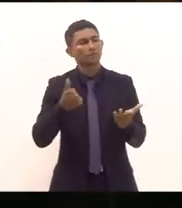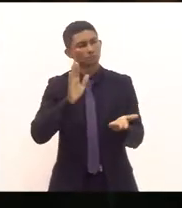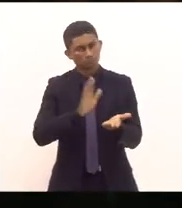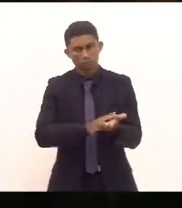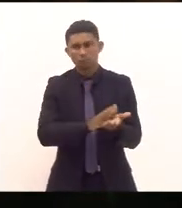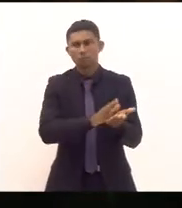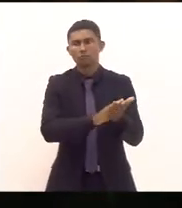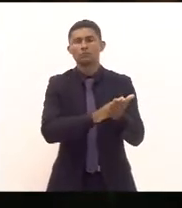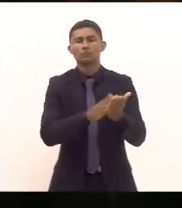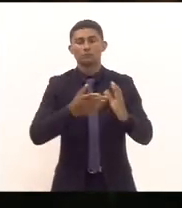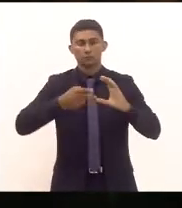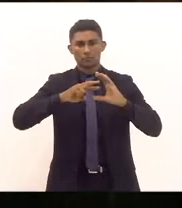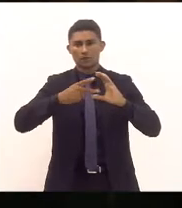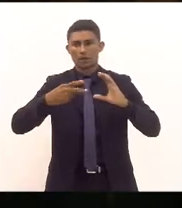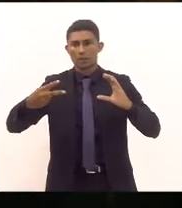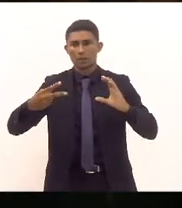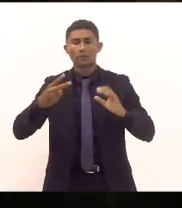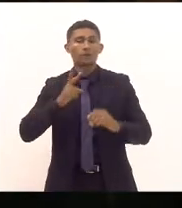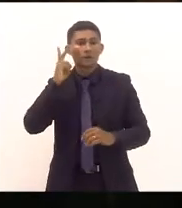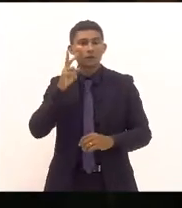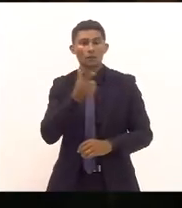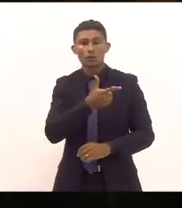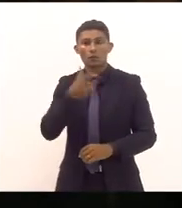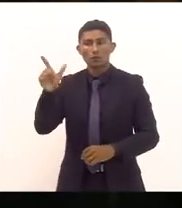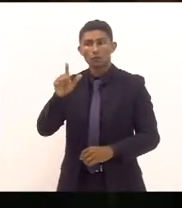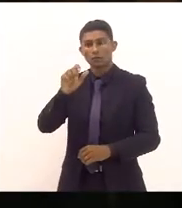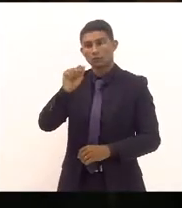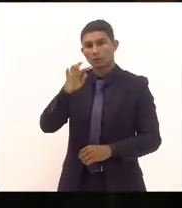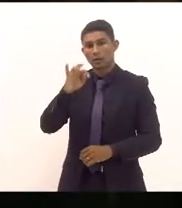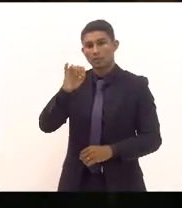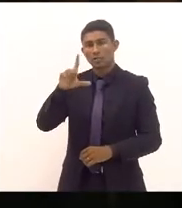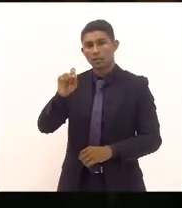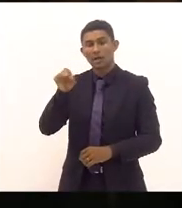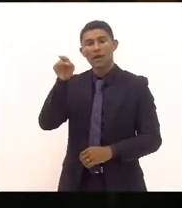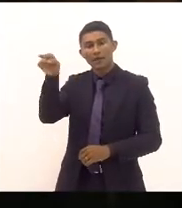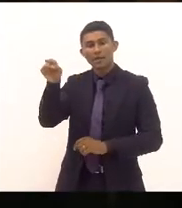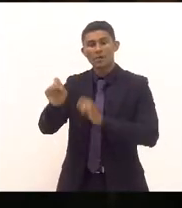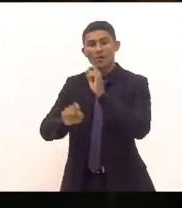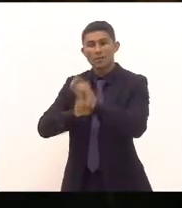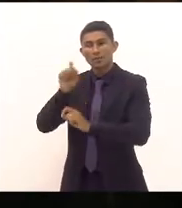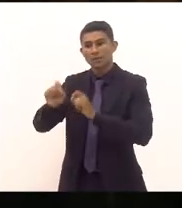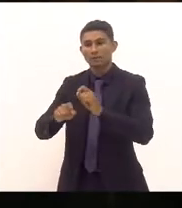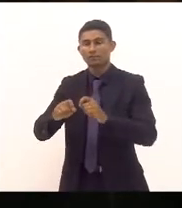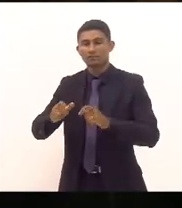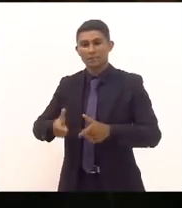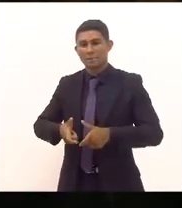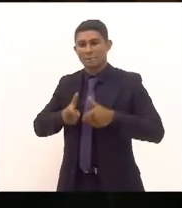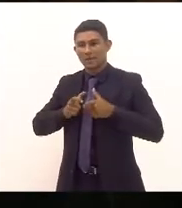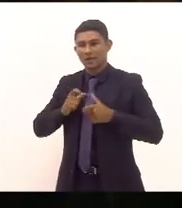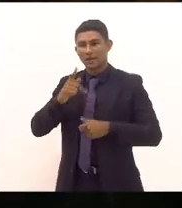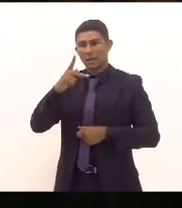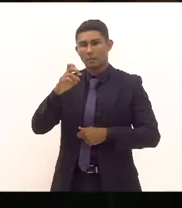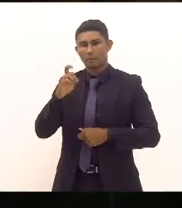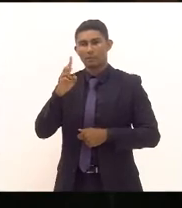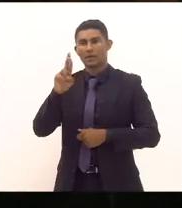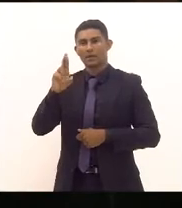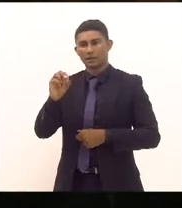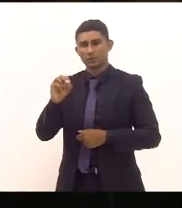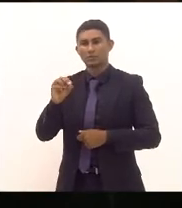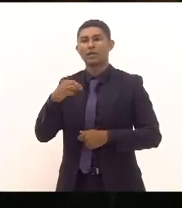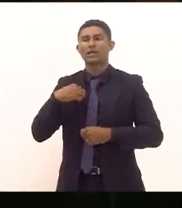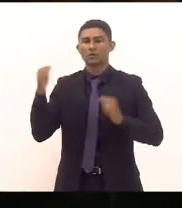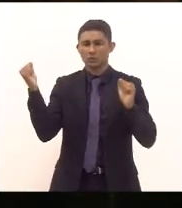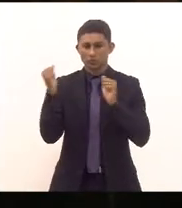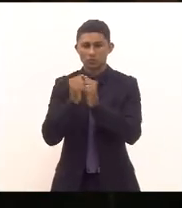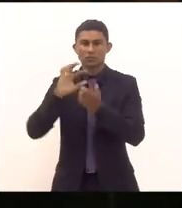parabéns para a câmara de vereadores um outro Vereador Vereador Átila Nunes foi mais a ofereceu a medalha Pedro Ernesto que eu vou virar com o